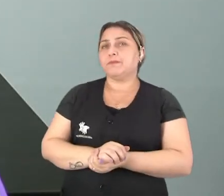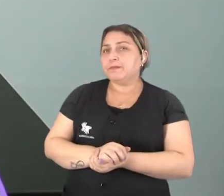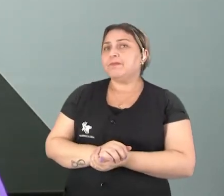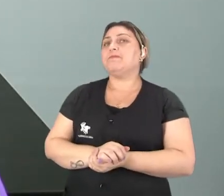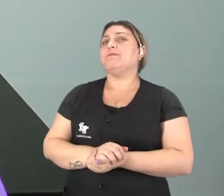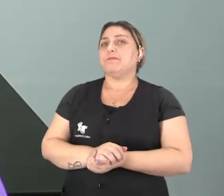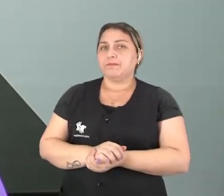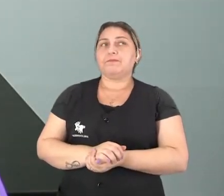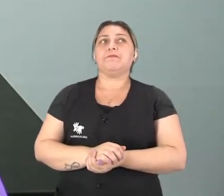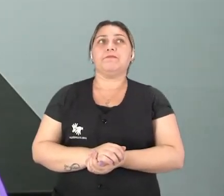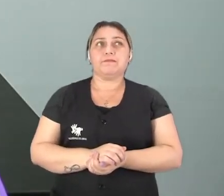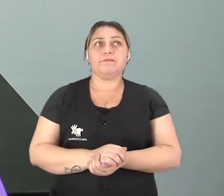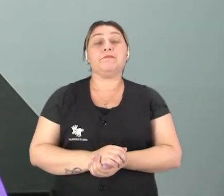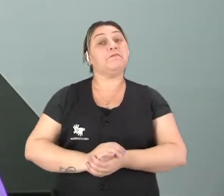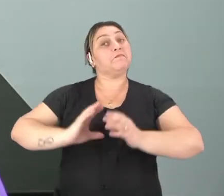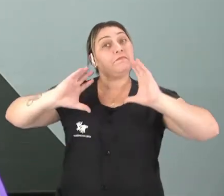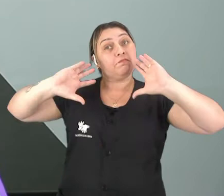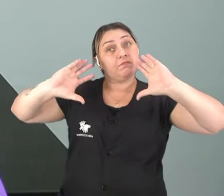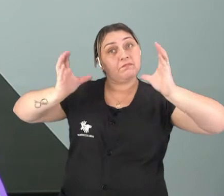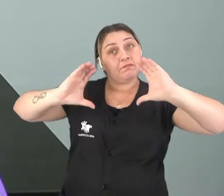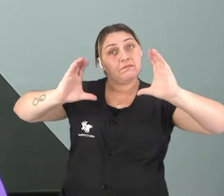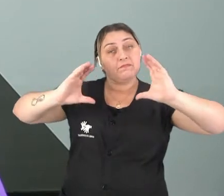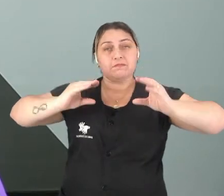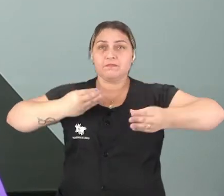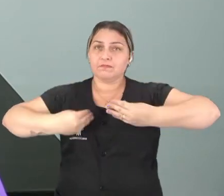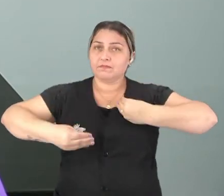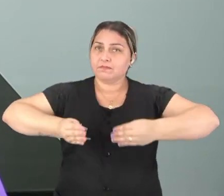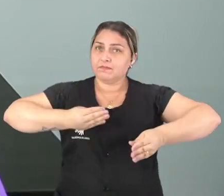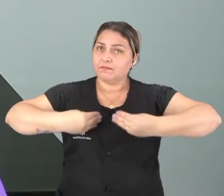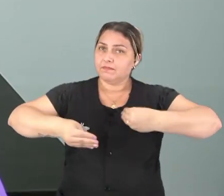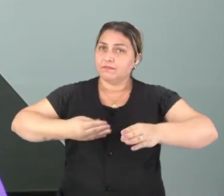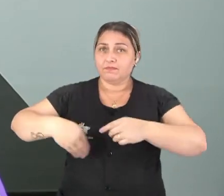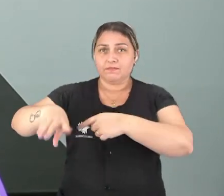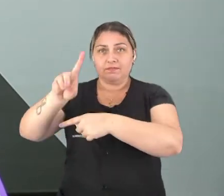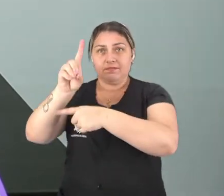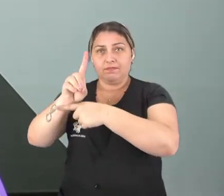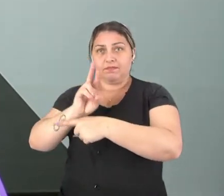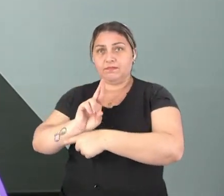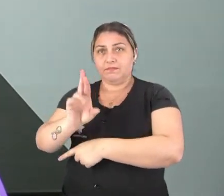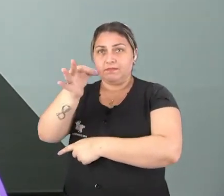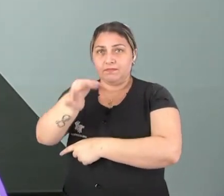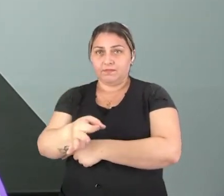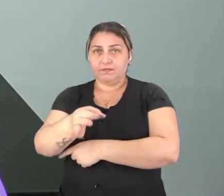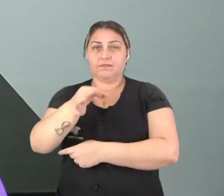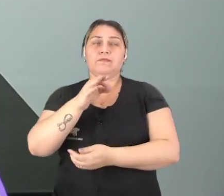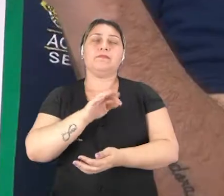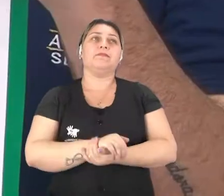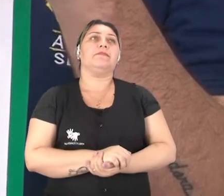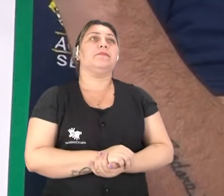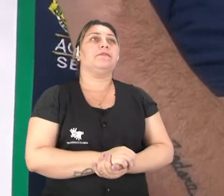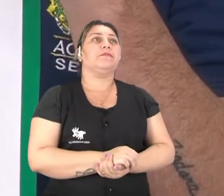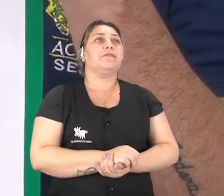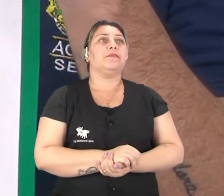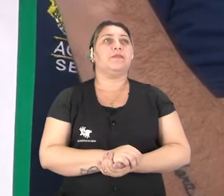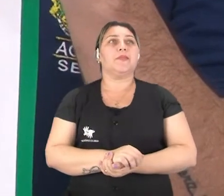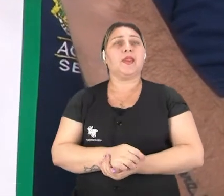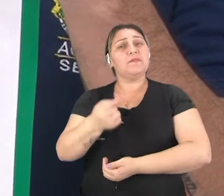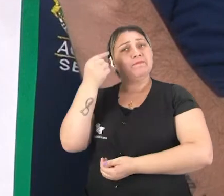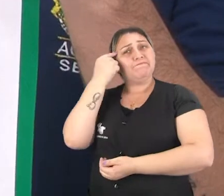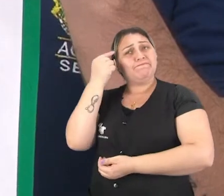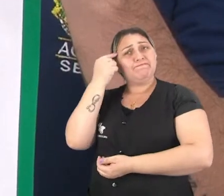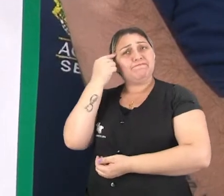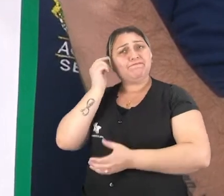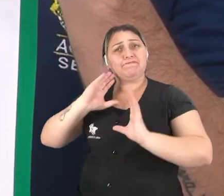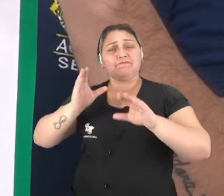senão precisamos voltar, né? Uma bola de plástico, né? E ele sempre pensando lá na bola de couro,